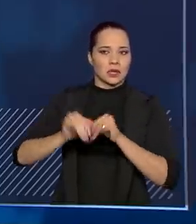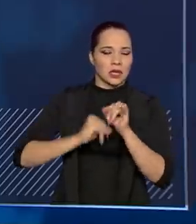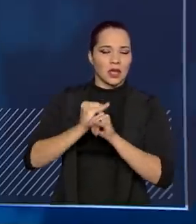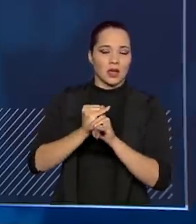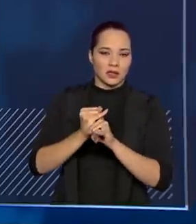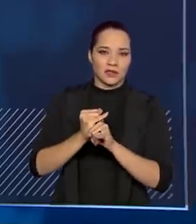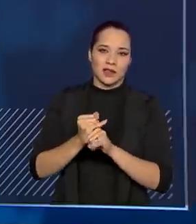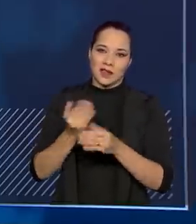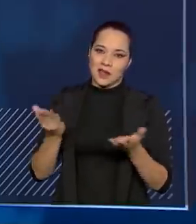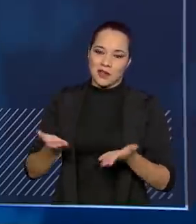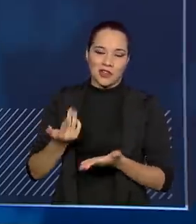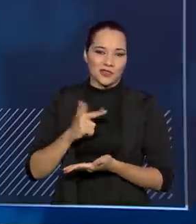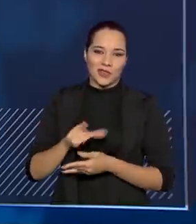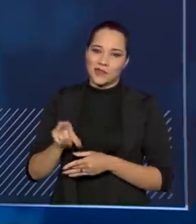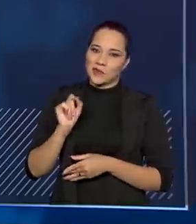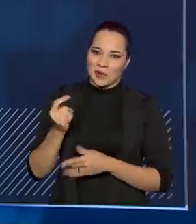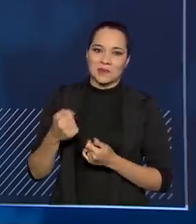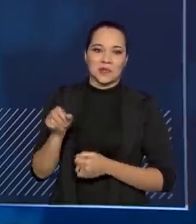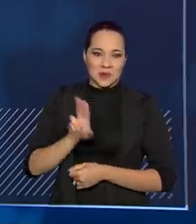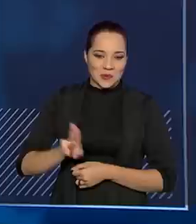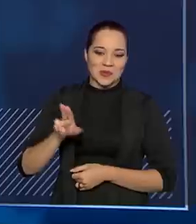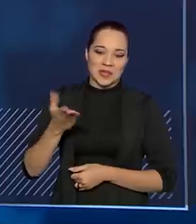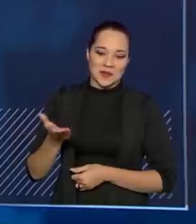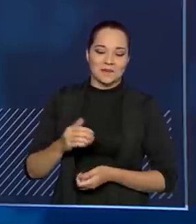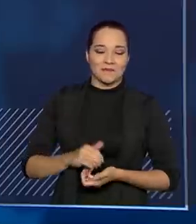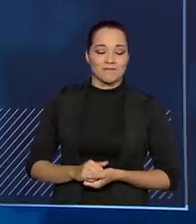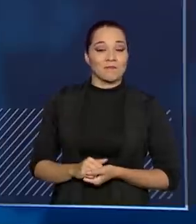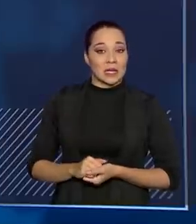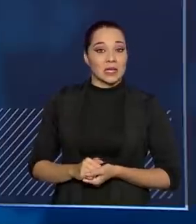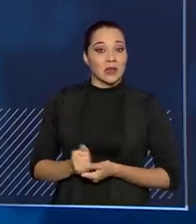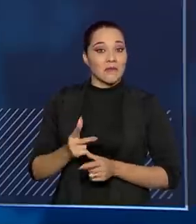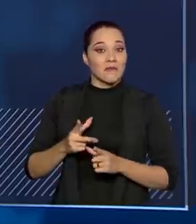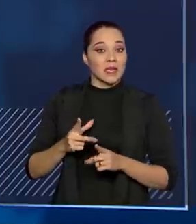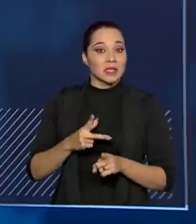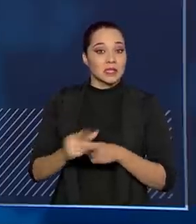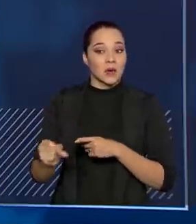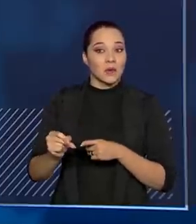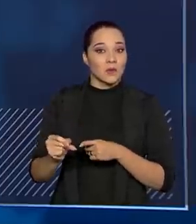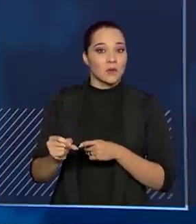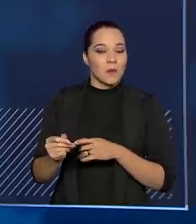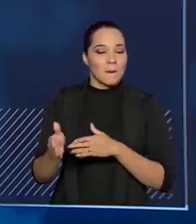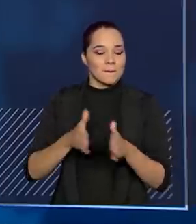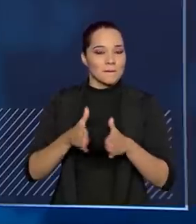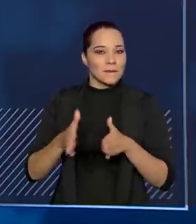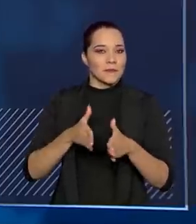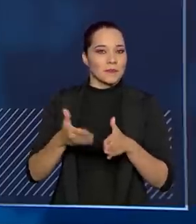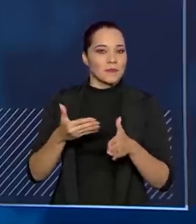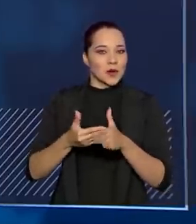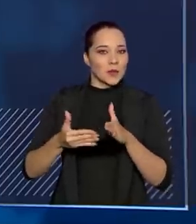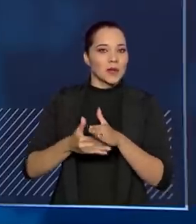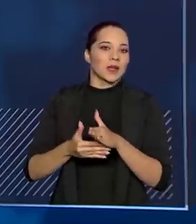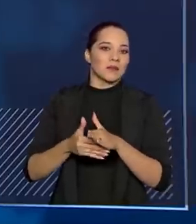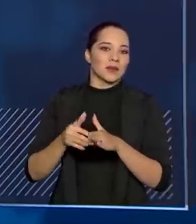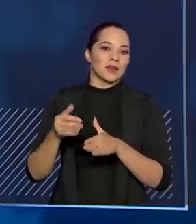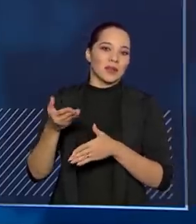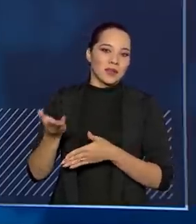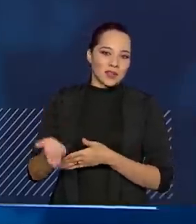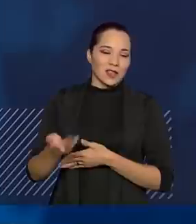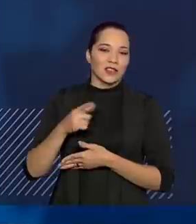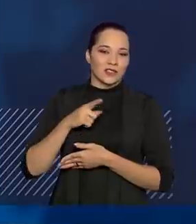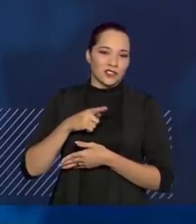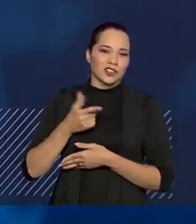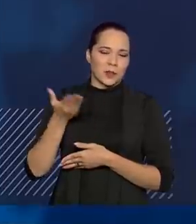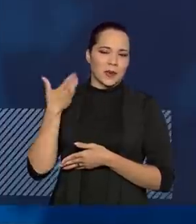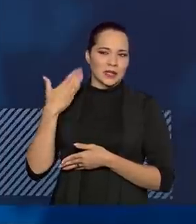e-commerce, não tiveram alternativa. Né? Então, foi vencida uma barreira com relação ao e-commerce que ainda existia